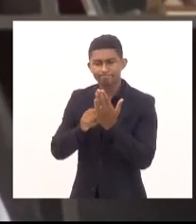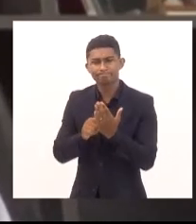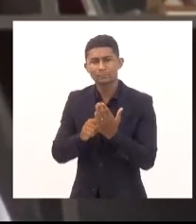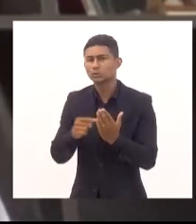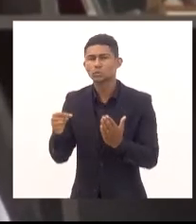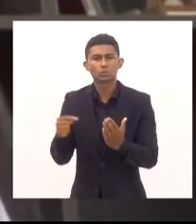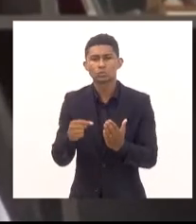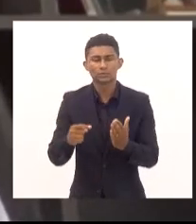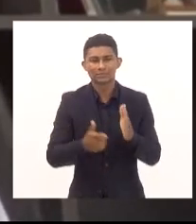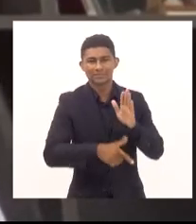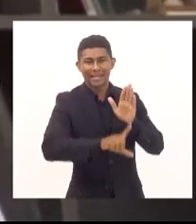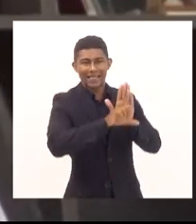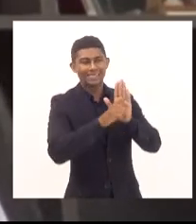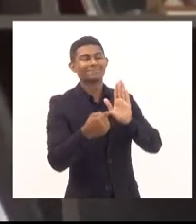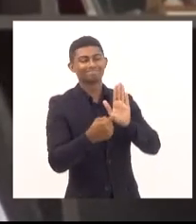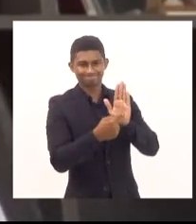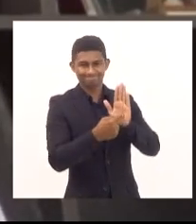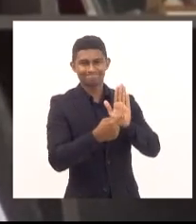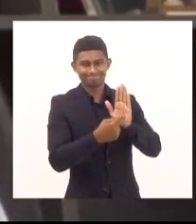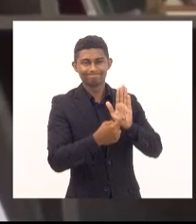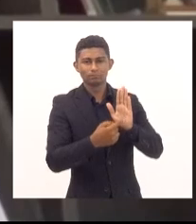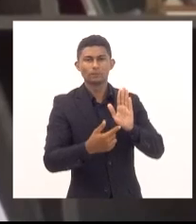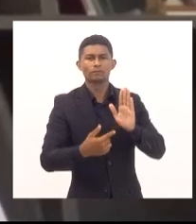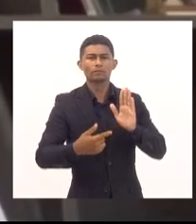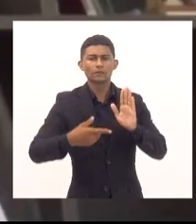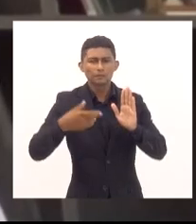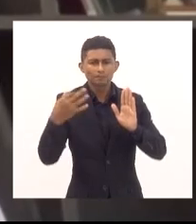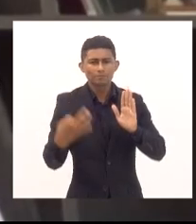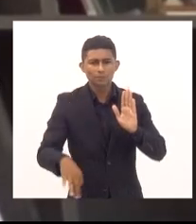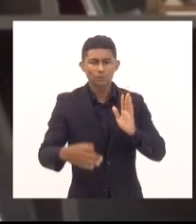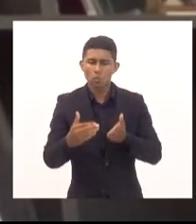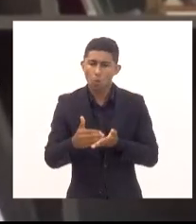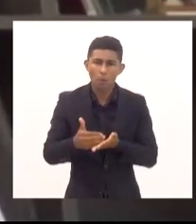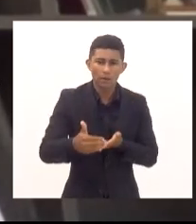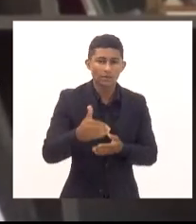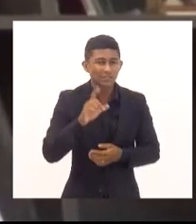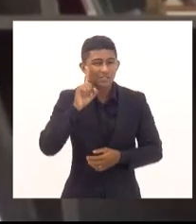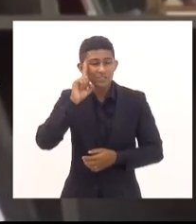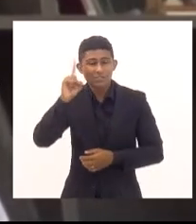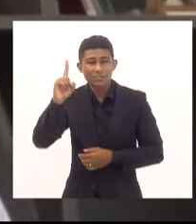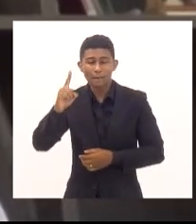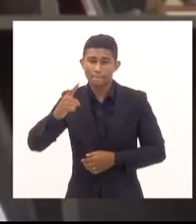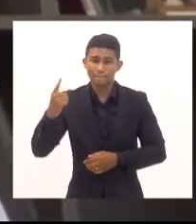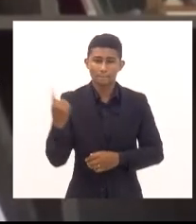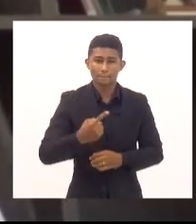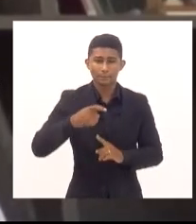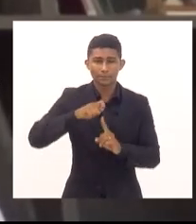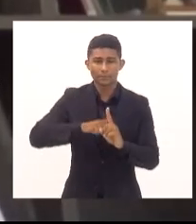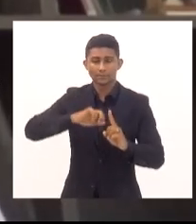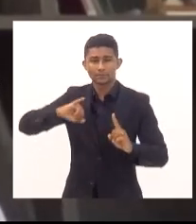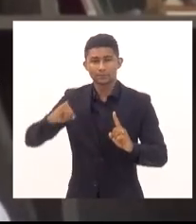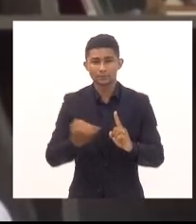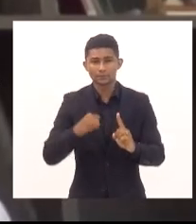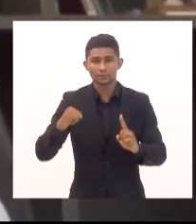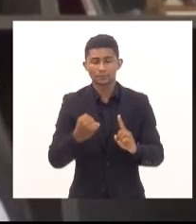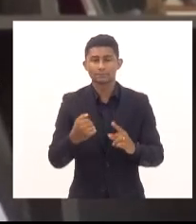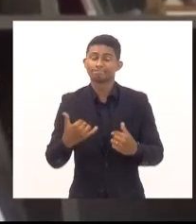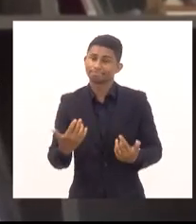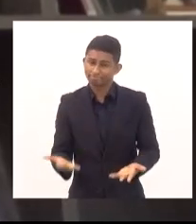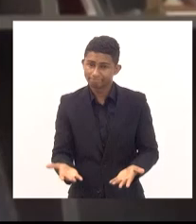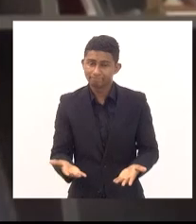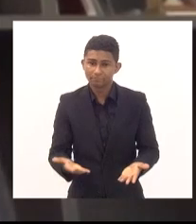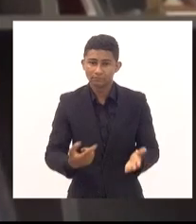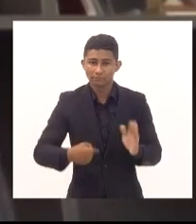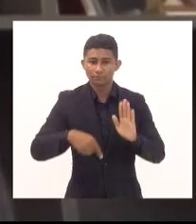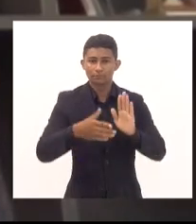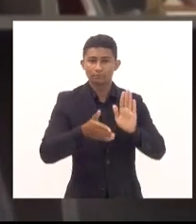passasse a produzir os seus efeitos a partir do dia 1º de janeiro. E como ela veio à pauta, né,